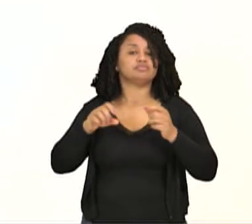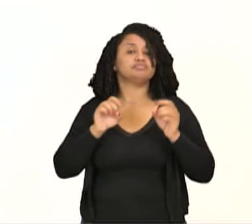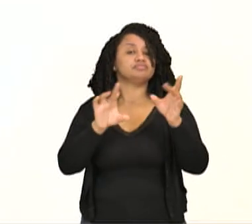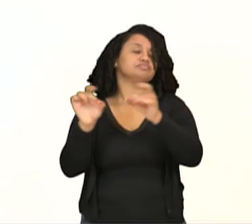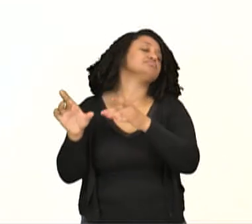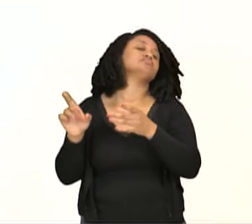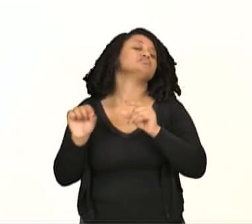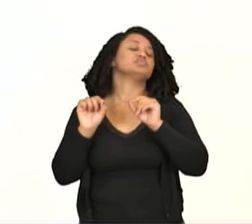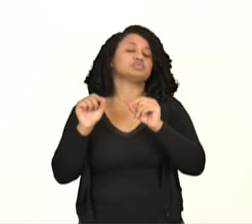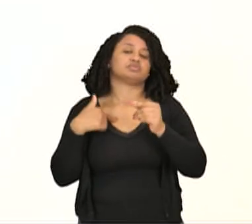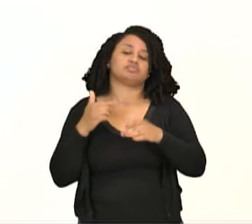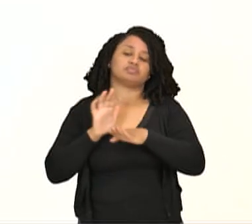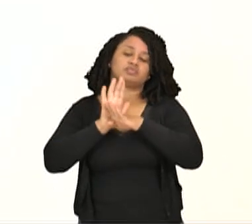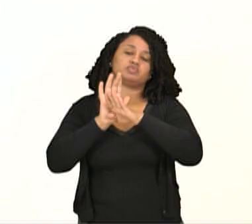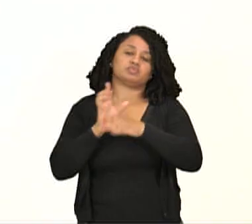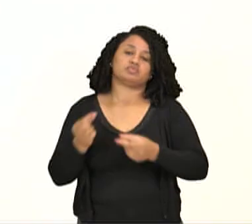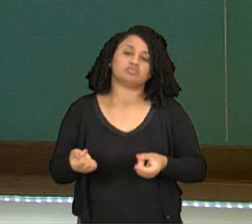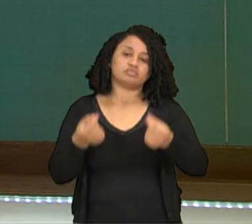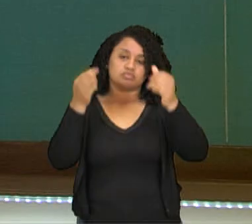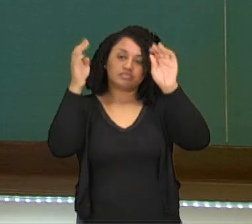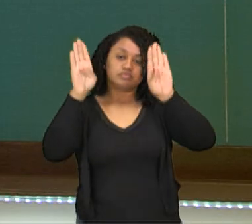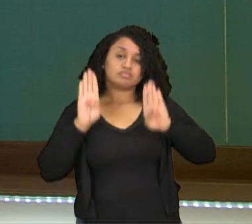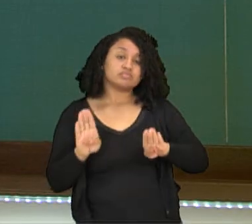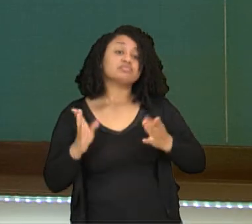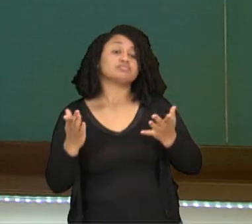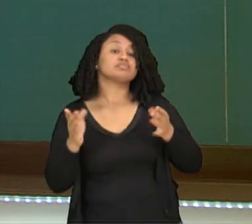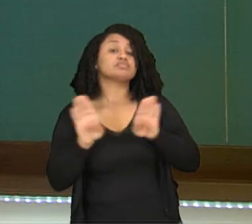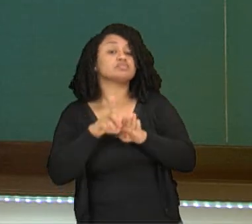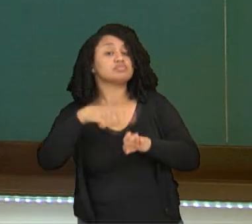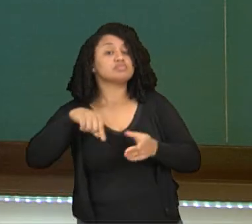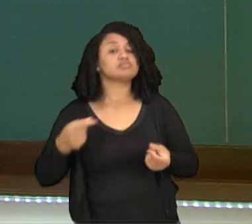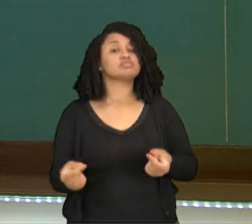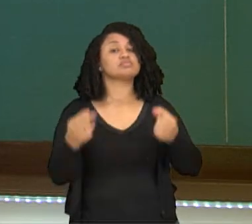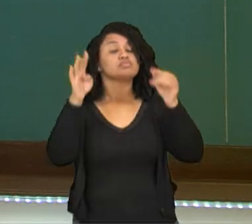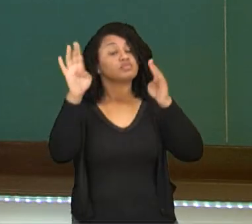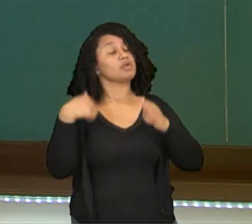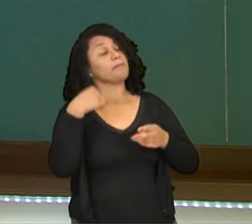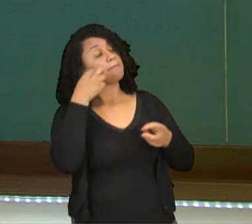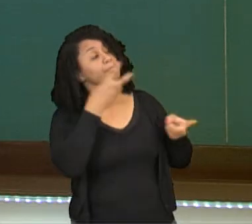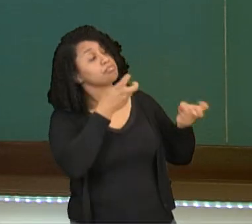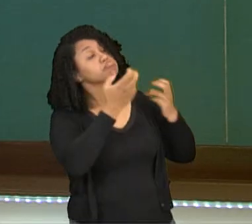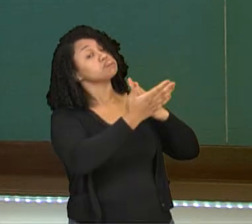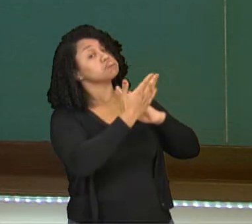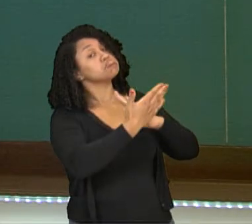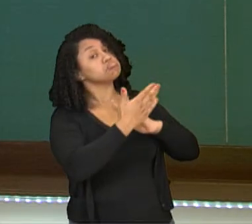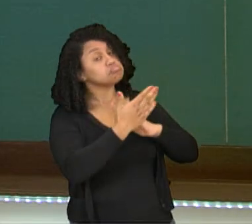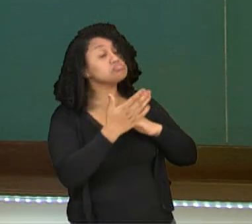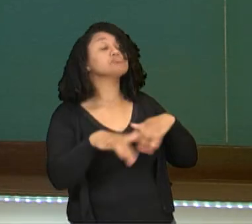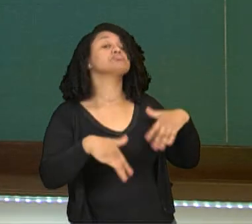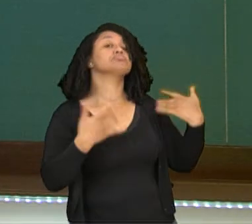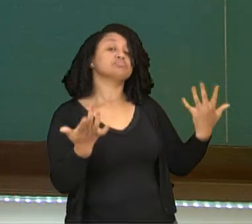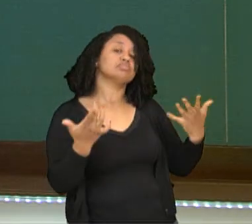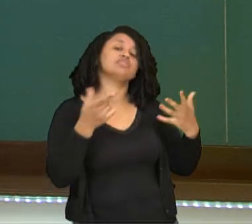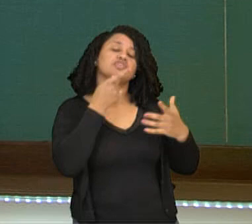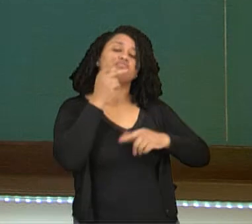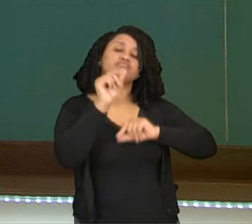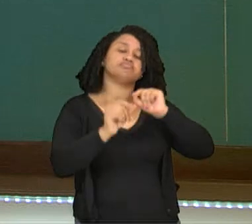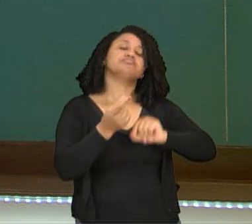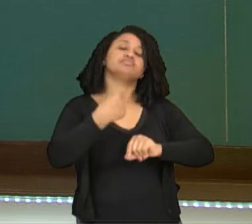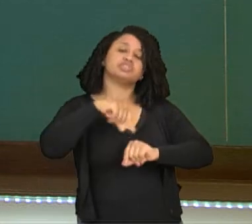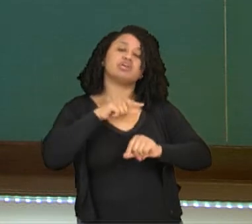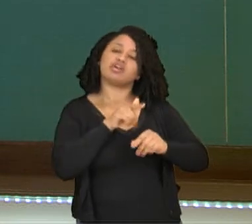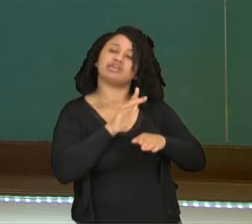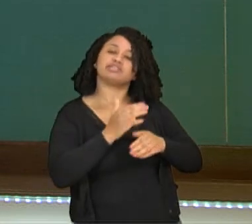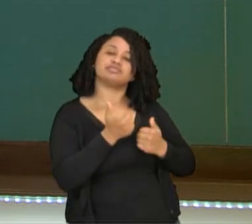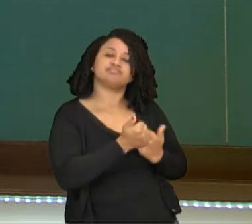que vai favorecer a burguesia, e os burgueses vendo, né, nessa ajuda, eles falam assim, então vamos